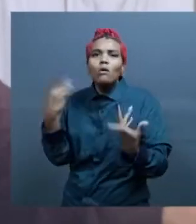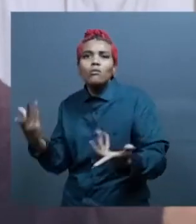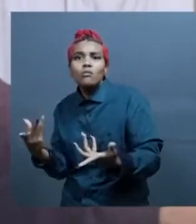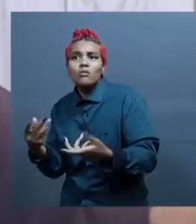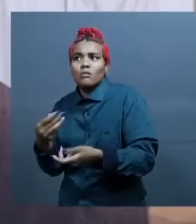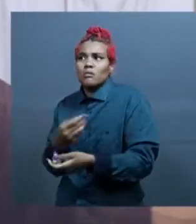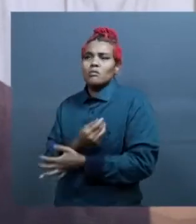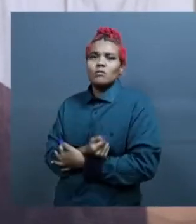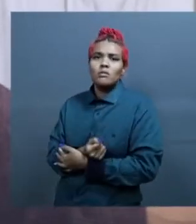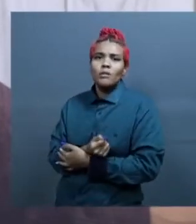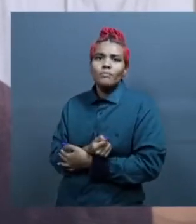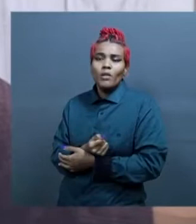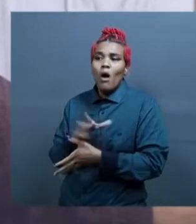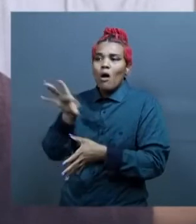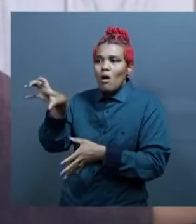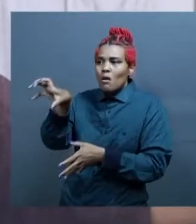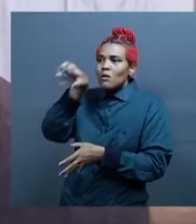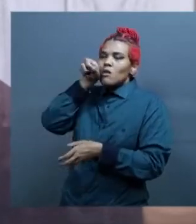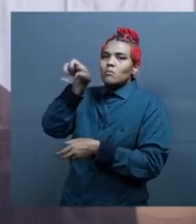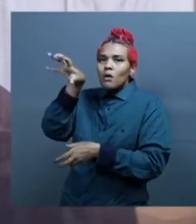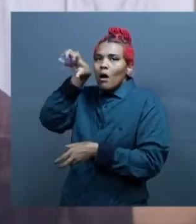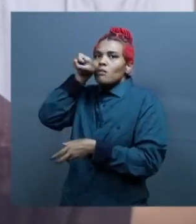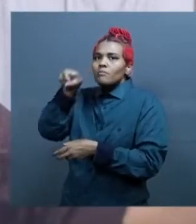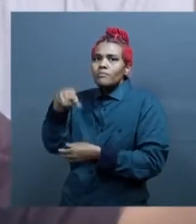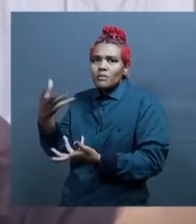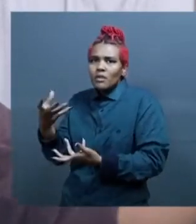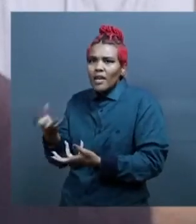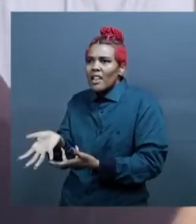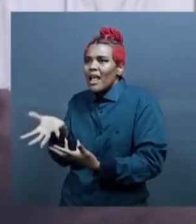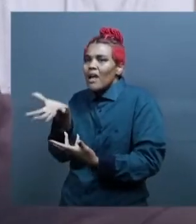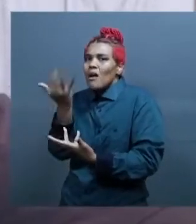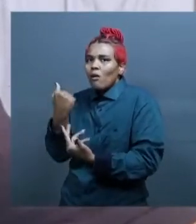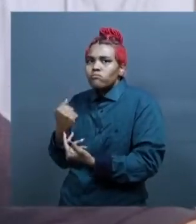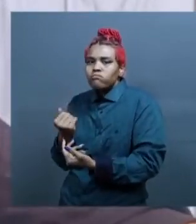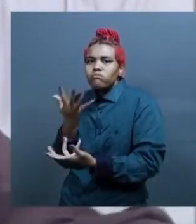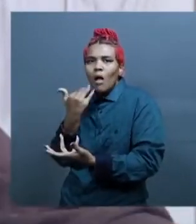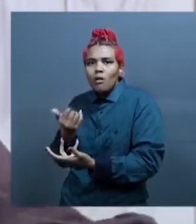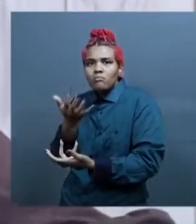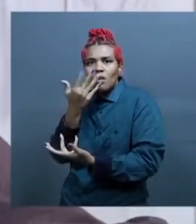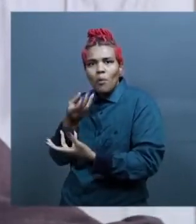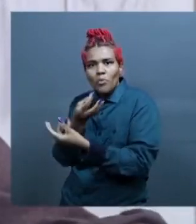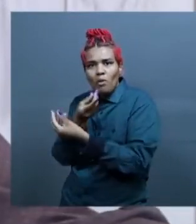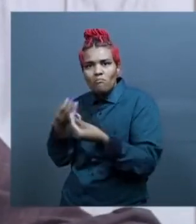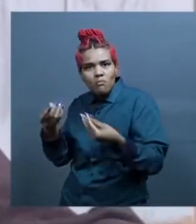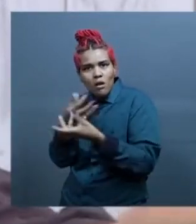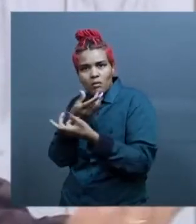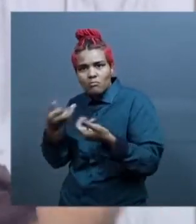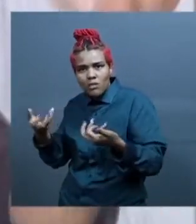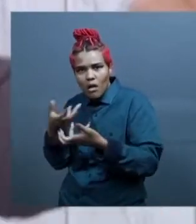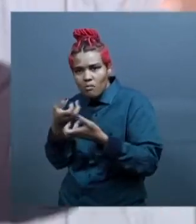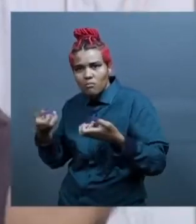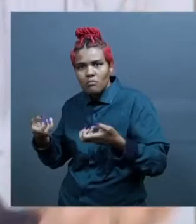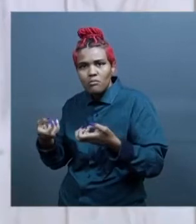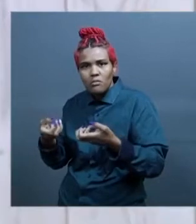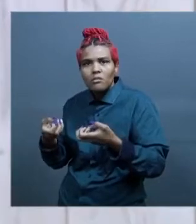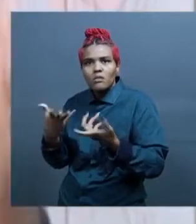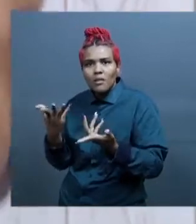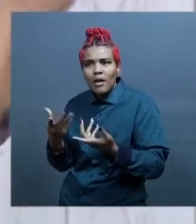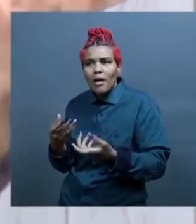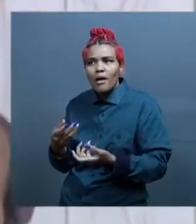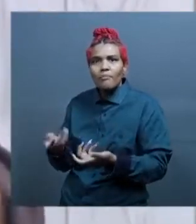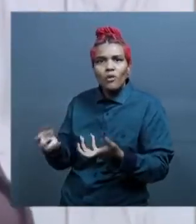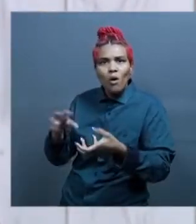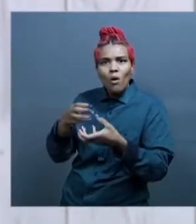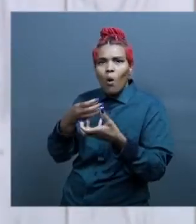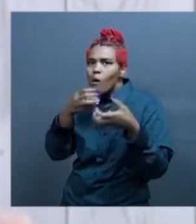s é concentrador de gás que a bola entrou e consome produtos que é do cap por exemplo da pastagem ele consome o produto é domingo o